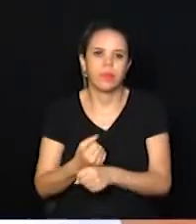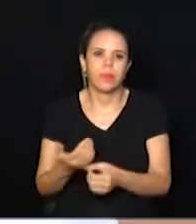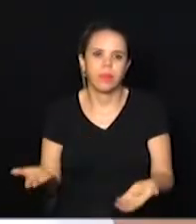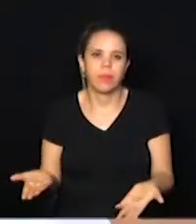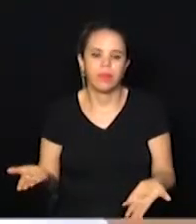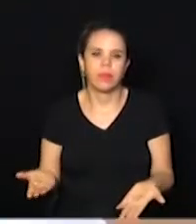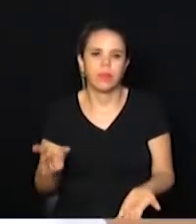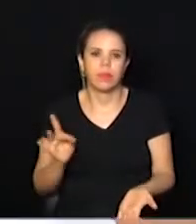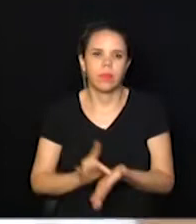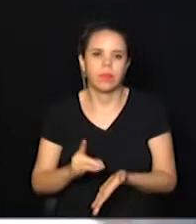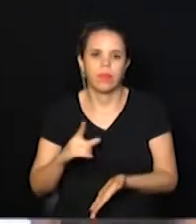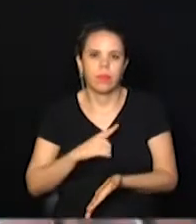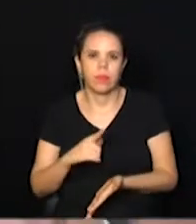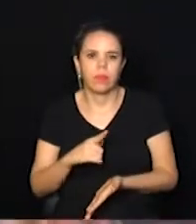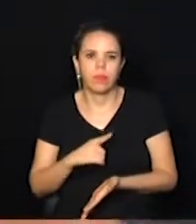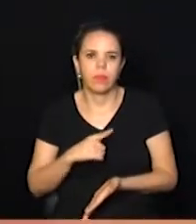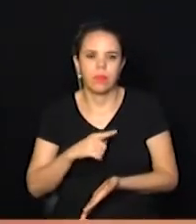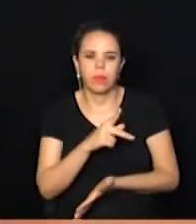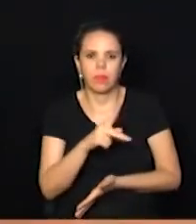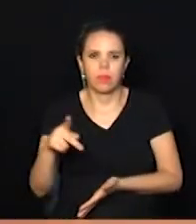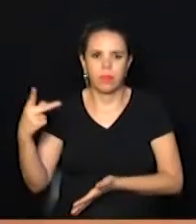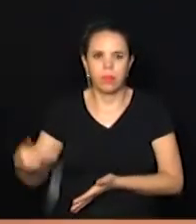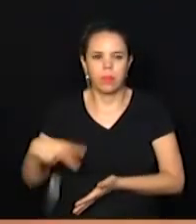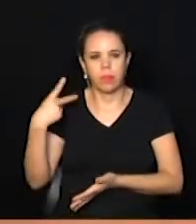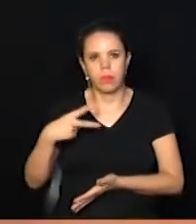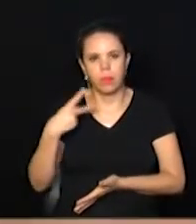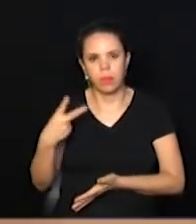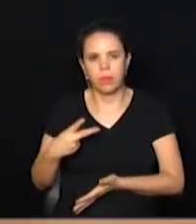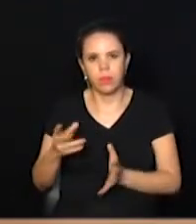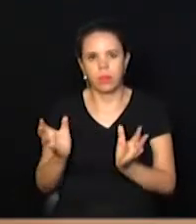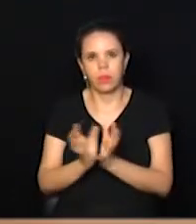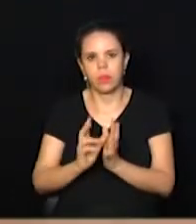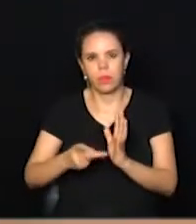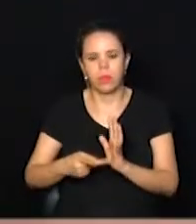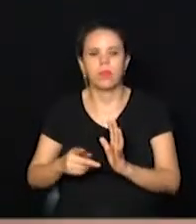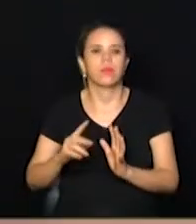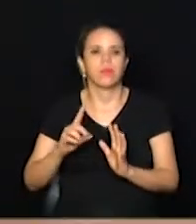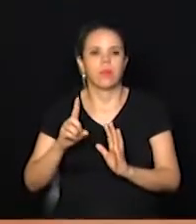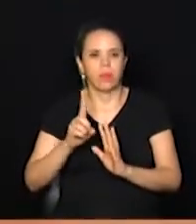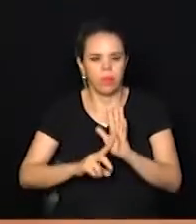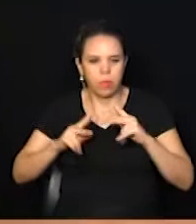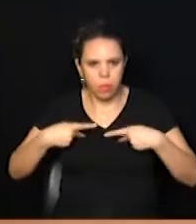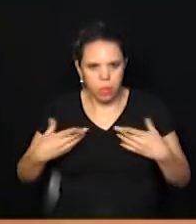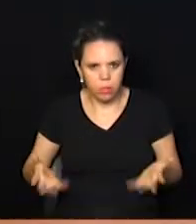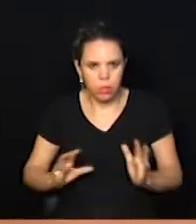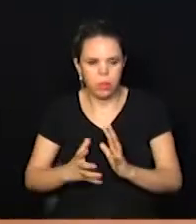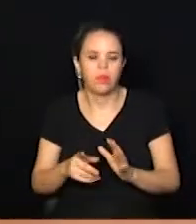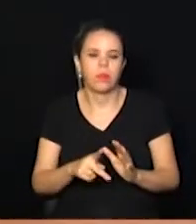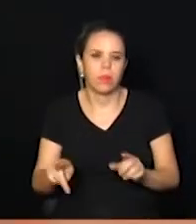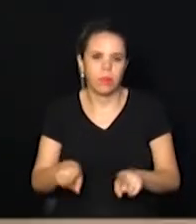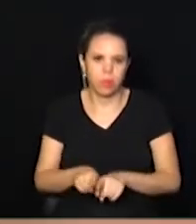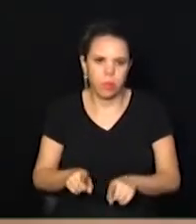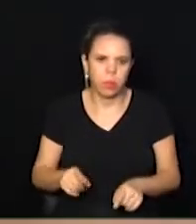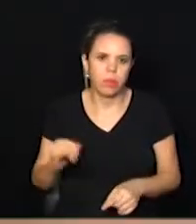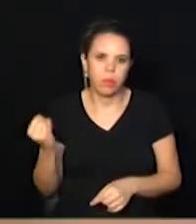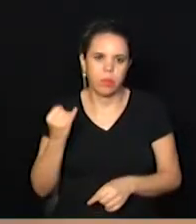foi o fato de ser presidido pela Paola como presidenta da Comissão de Direitos Humanos aqui da casa. É algo